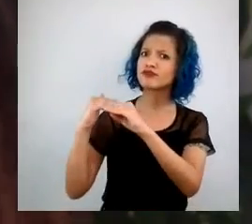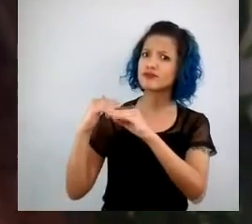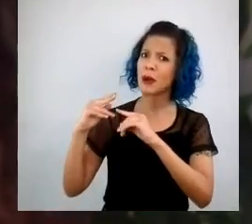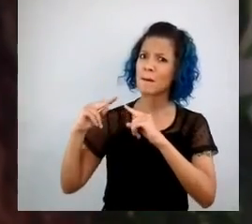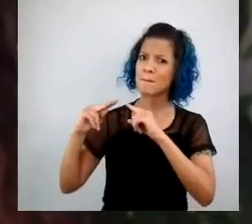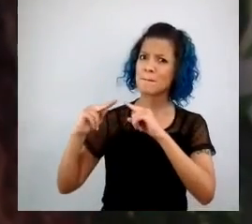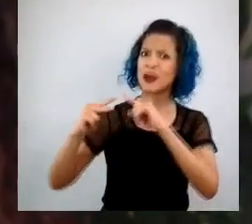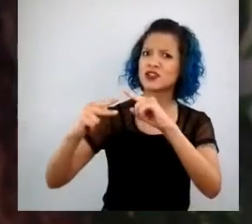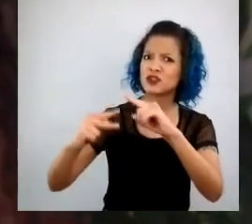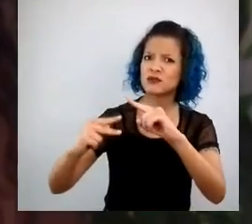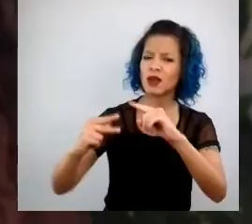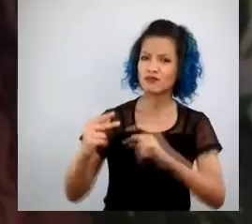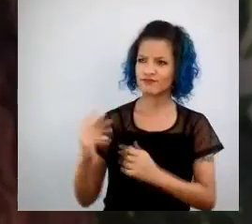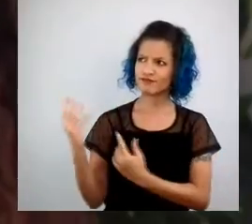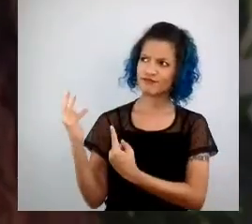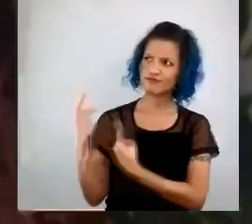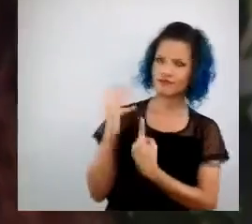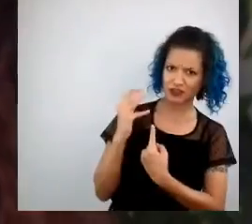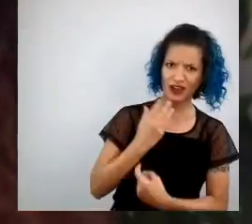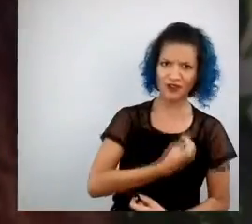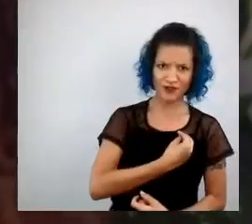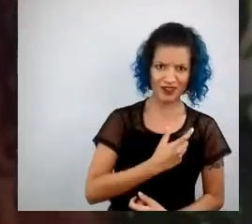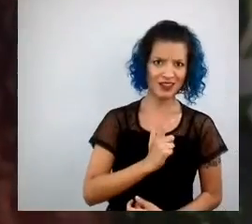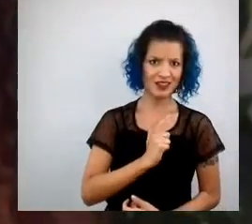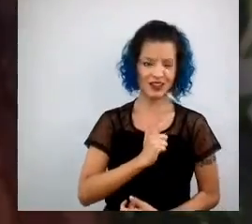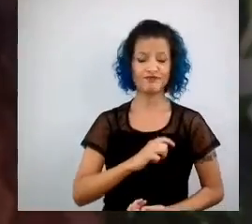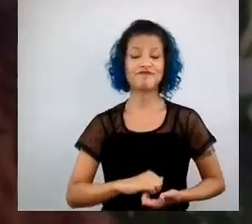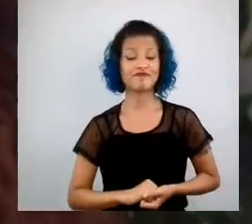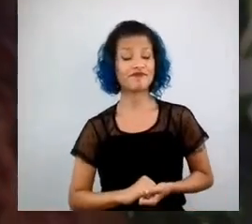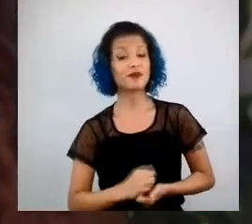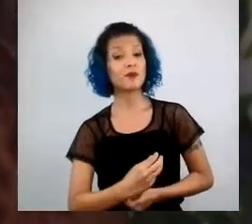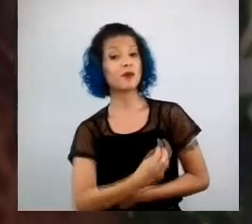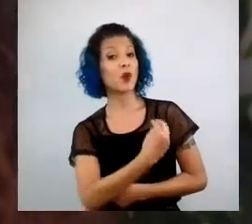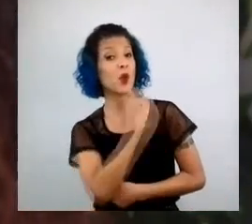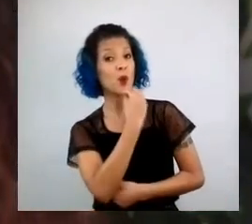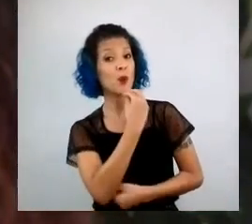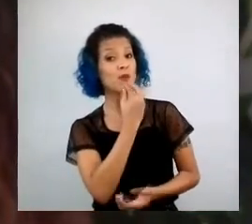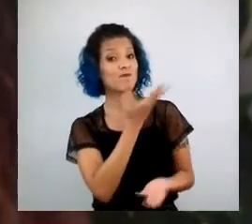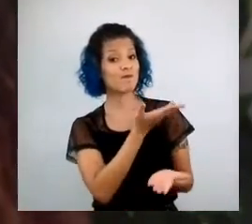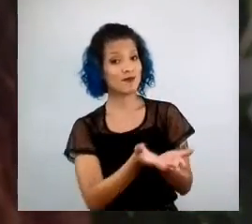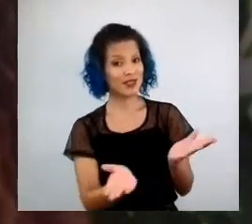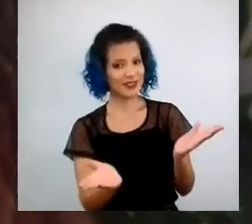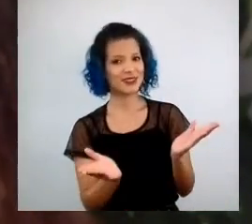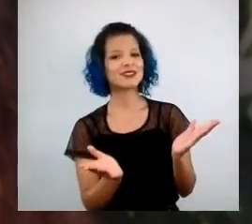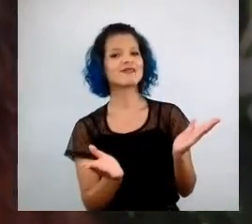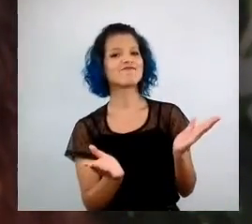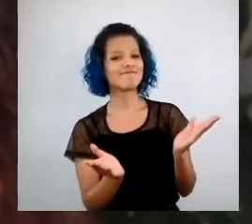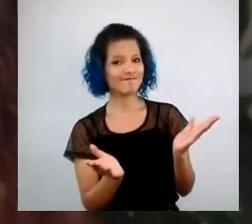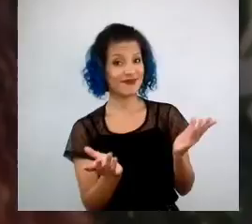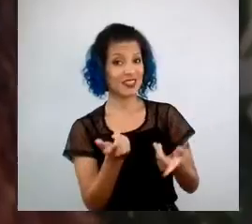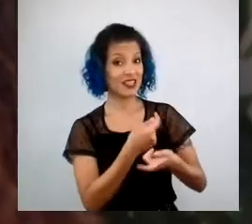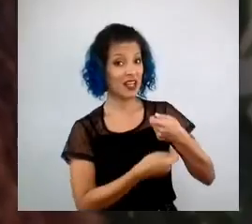Eu quero falar sobre a perda de oportunidades nos negócios.